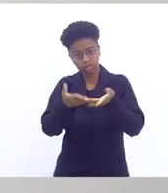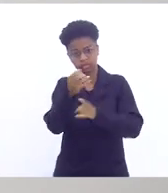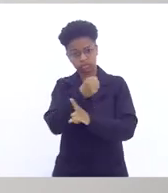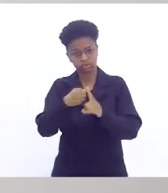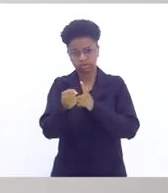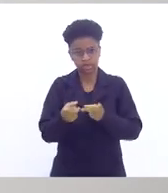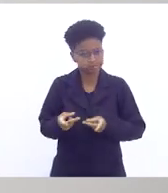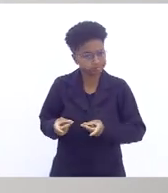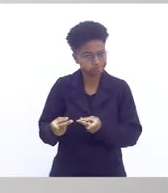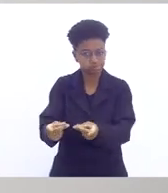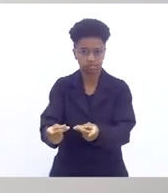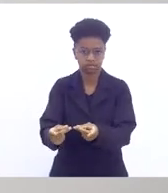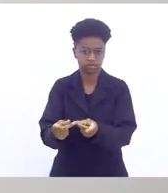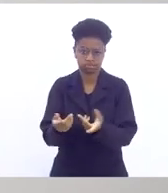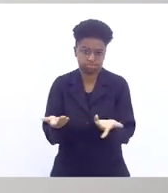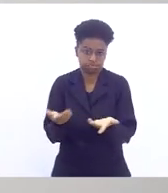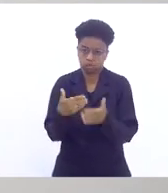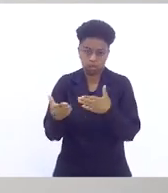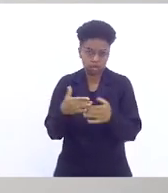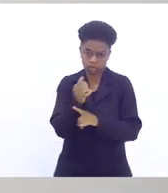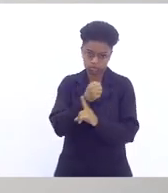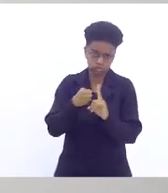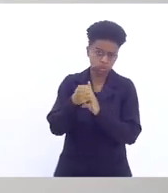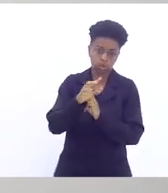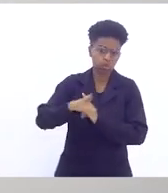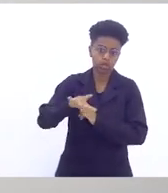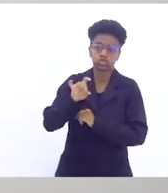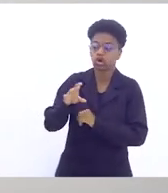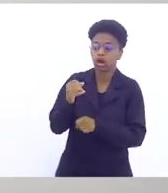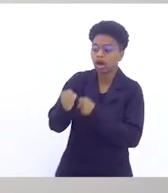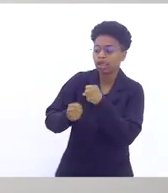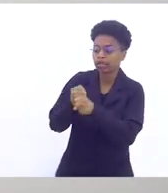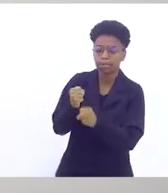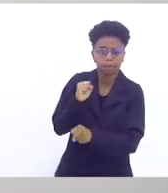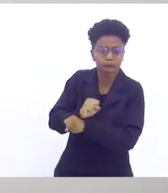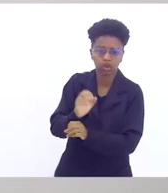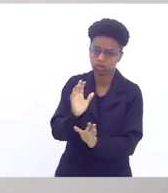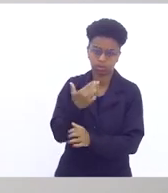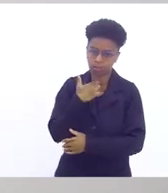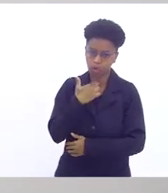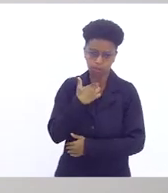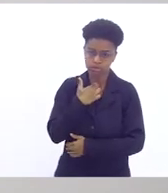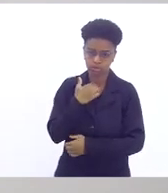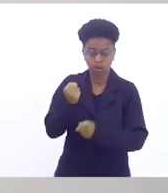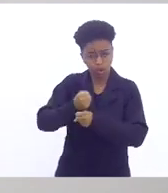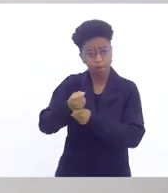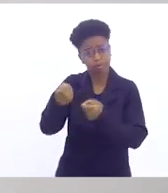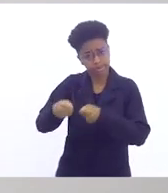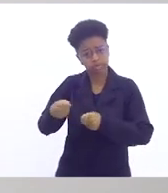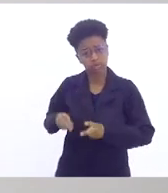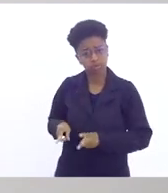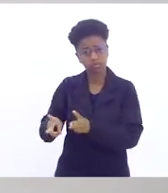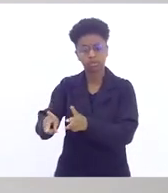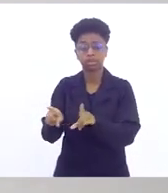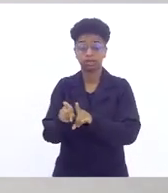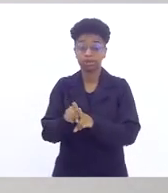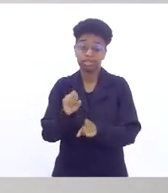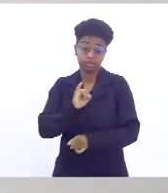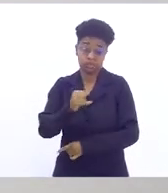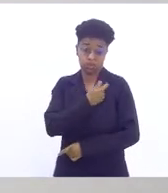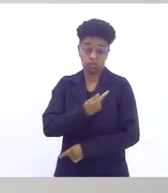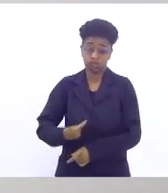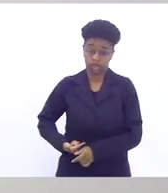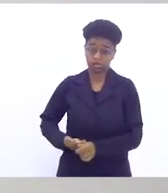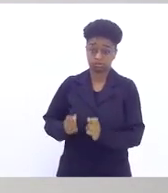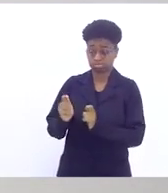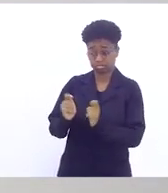como um todo seja ela de qual for não é só até o ano que vem então as obras não podem ser até um governo sendo sugerido